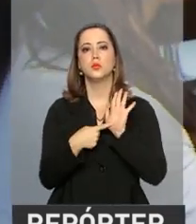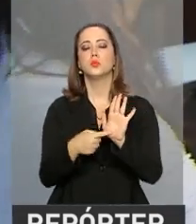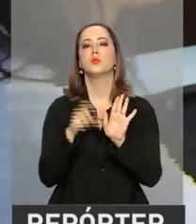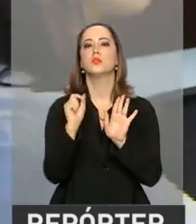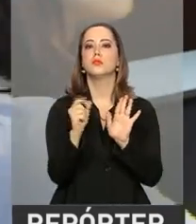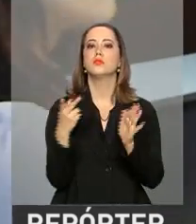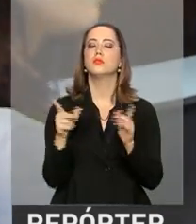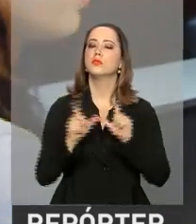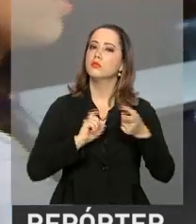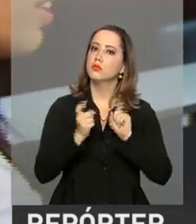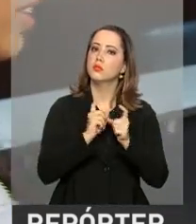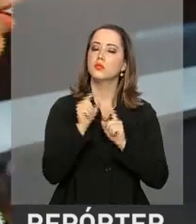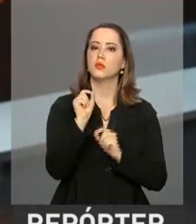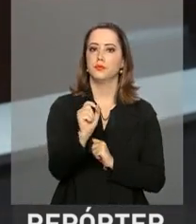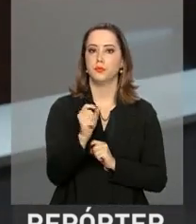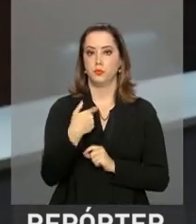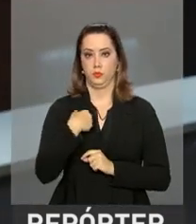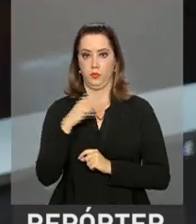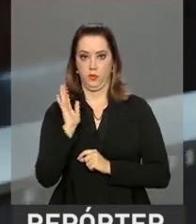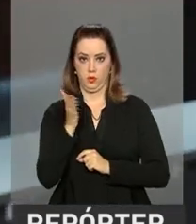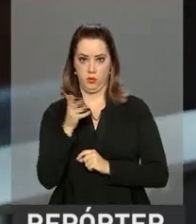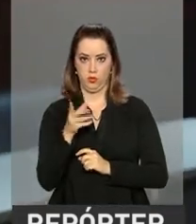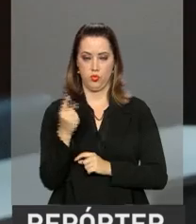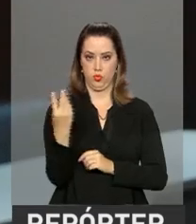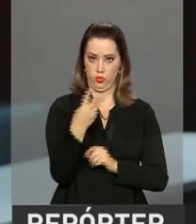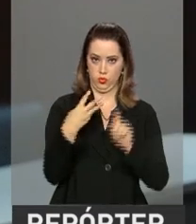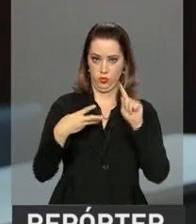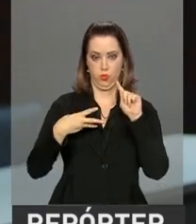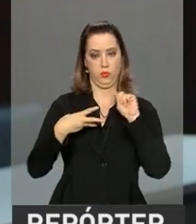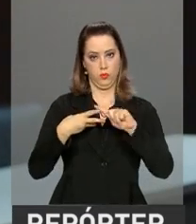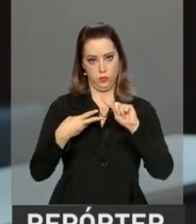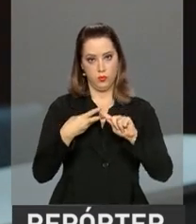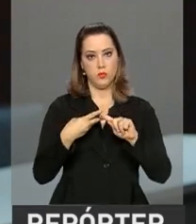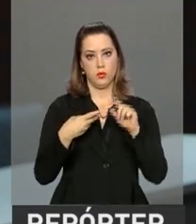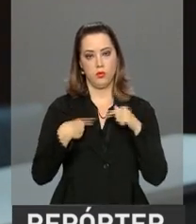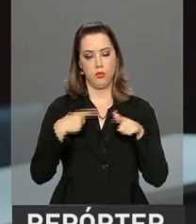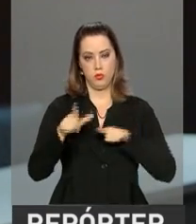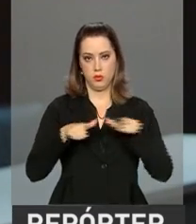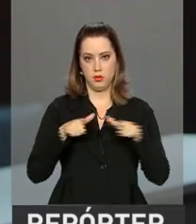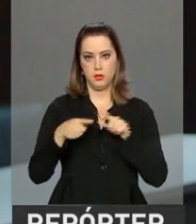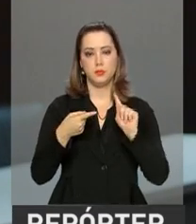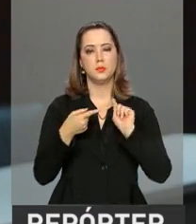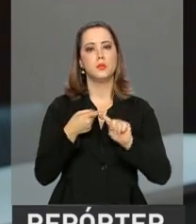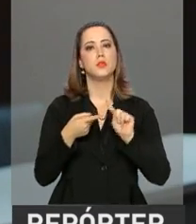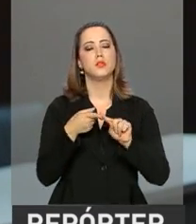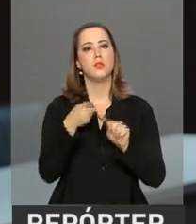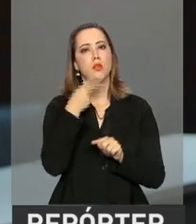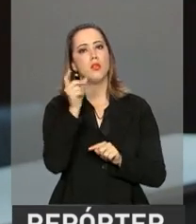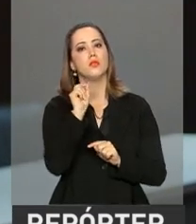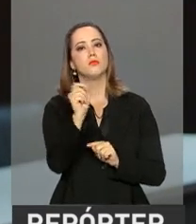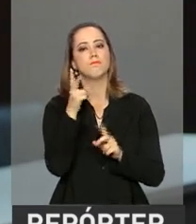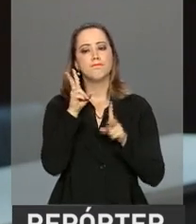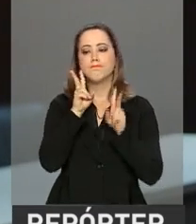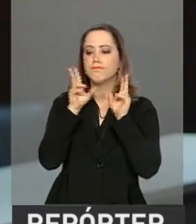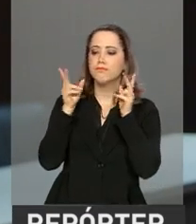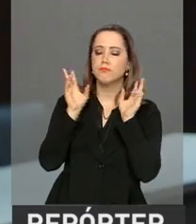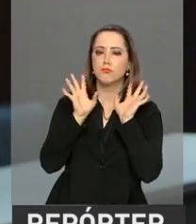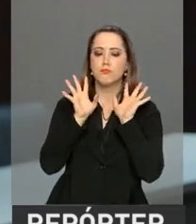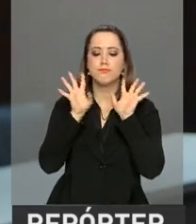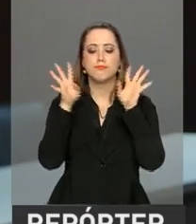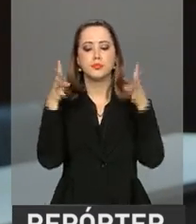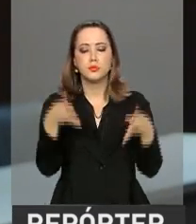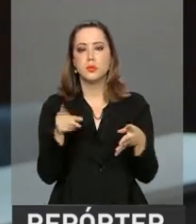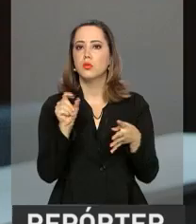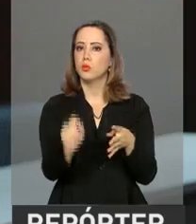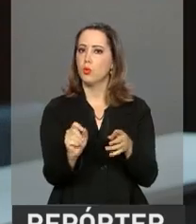gestão Olha eu tenho delimitado esse foco sobre três pilares o primeiro deles diz respeito a uma maior atenção um olhar um pouco mais